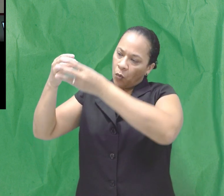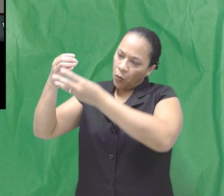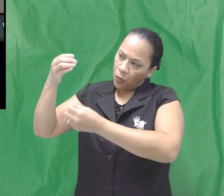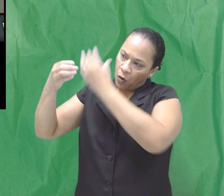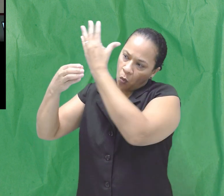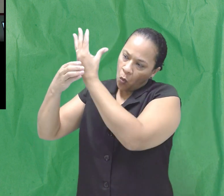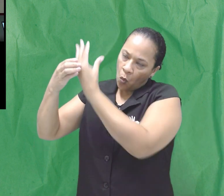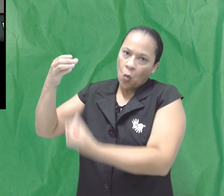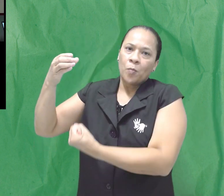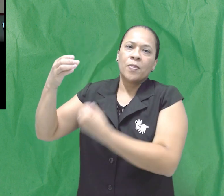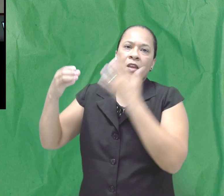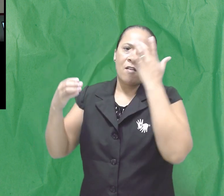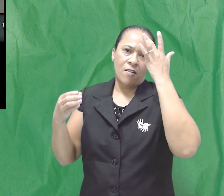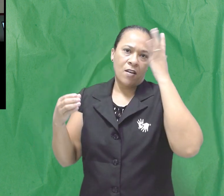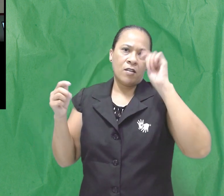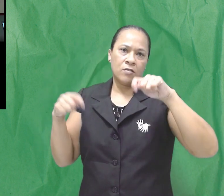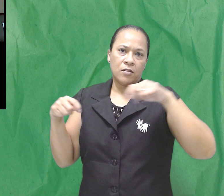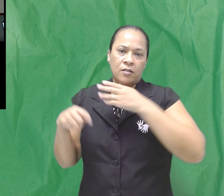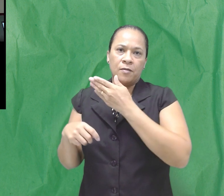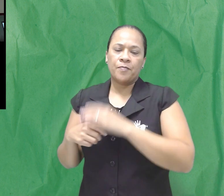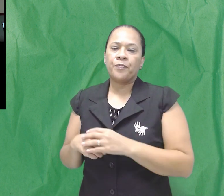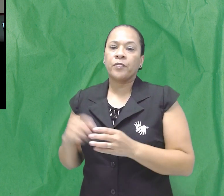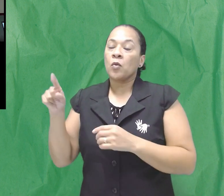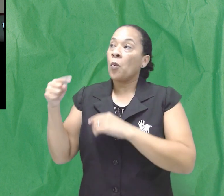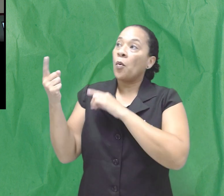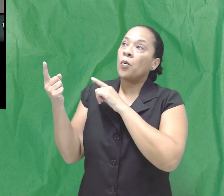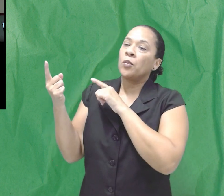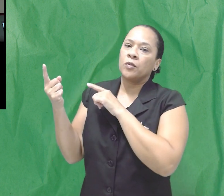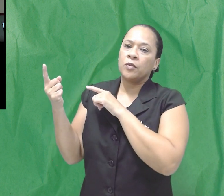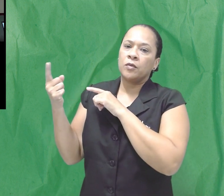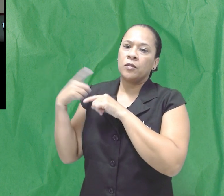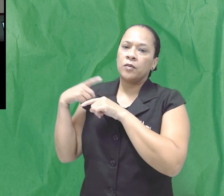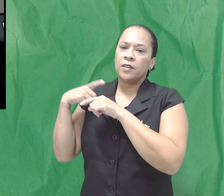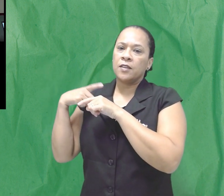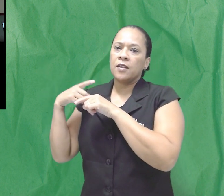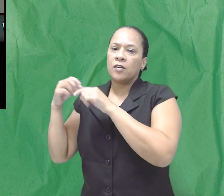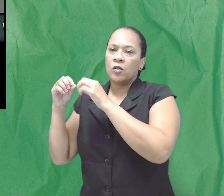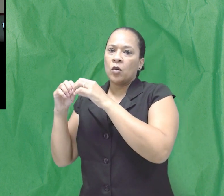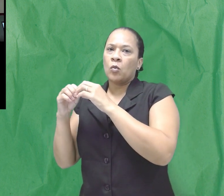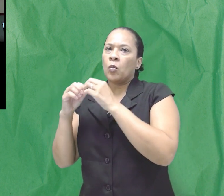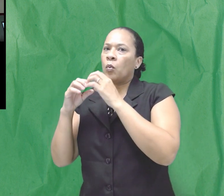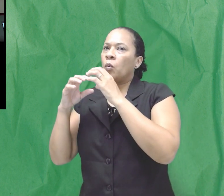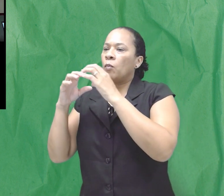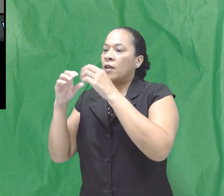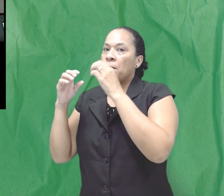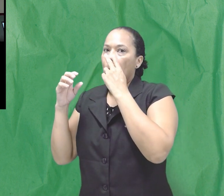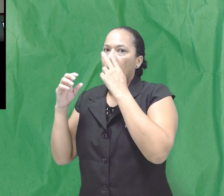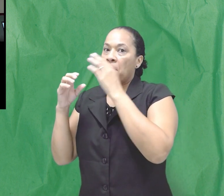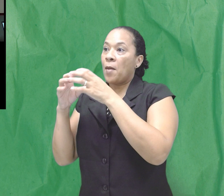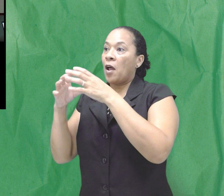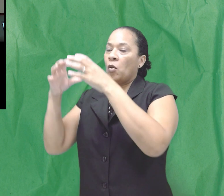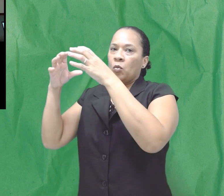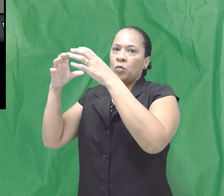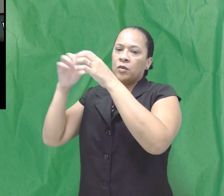filtração. Bom, o próximo item são os balões volumétricos, né, que são utilizados principalmente